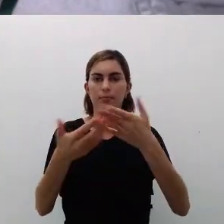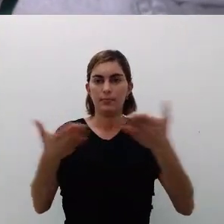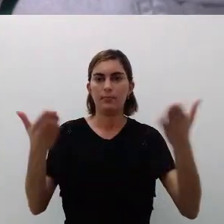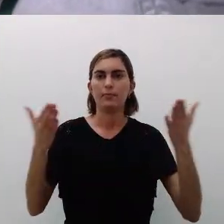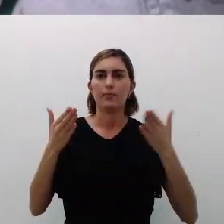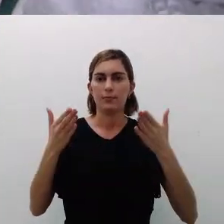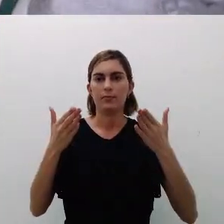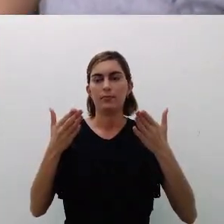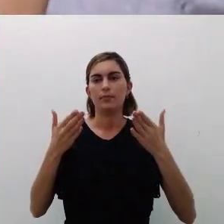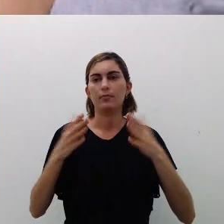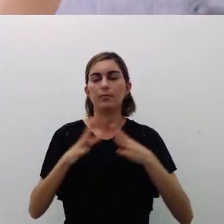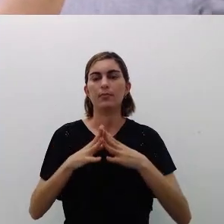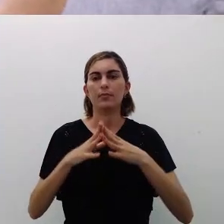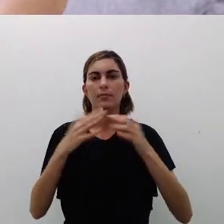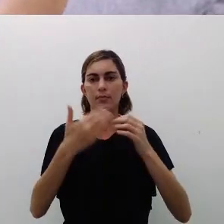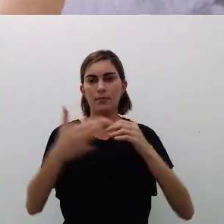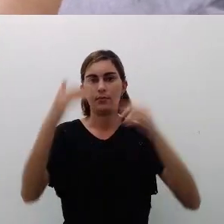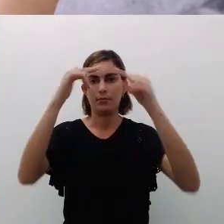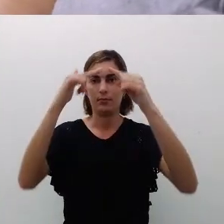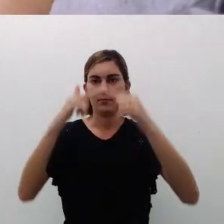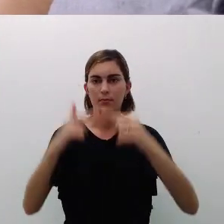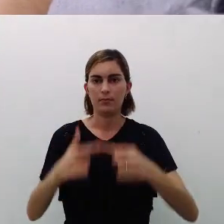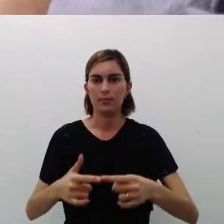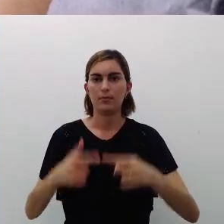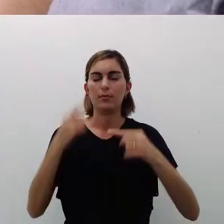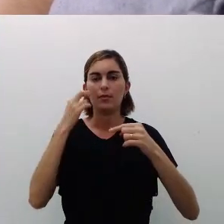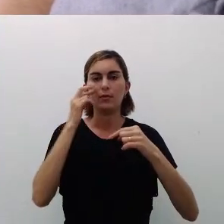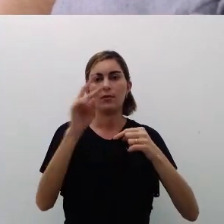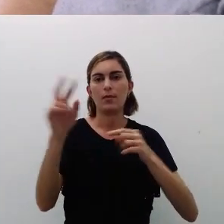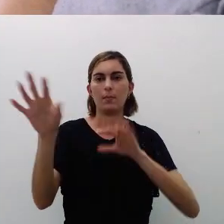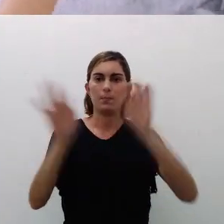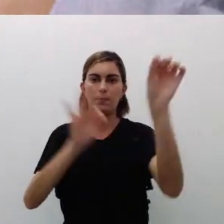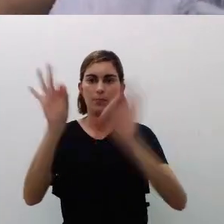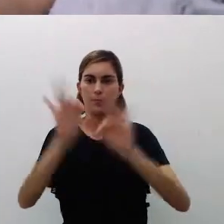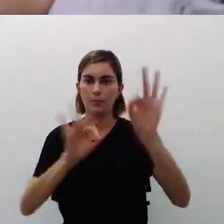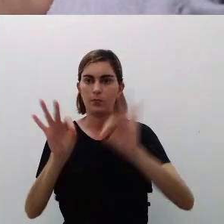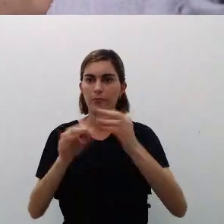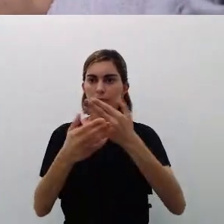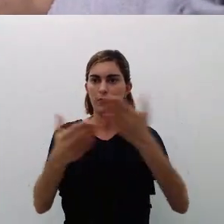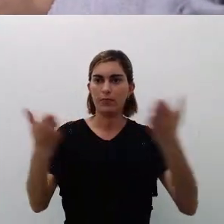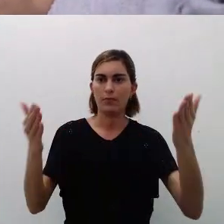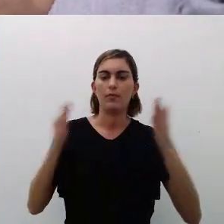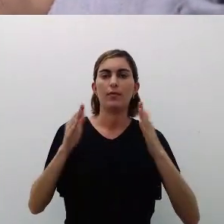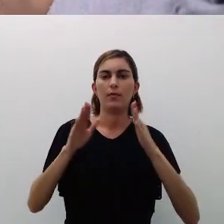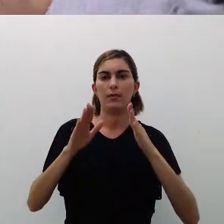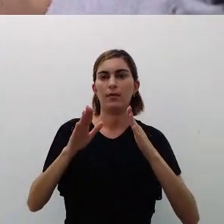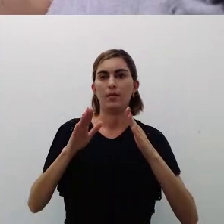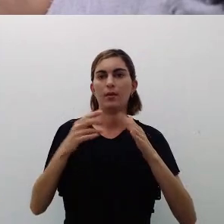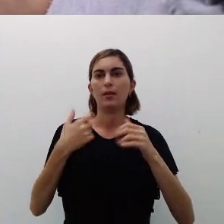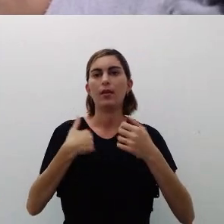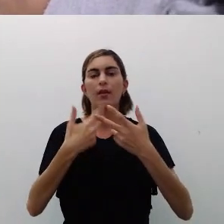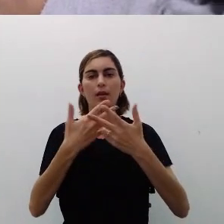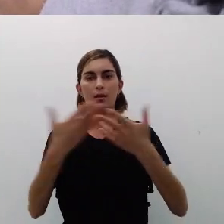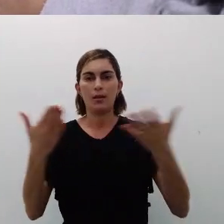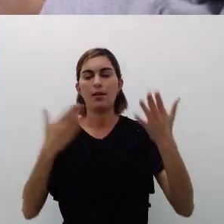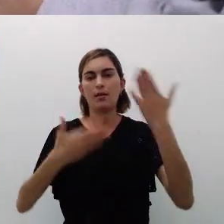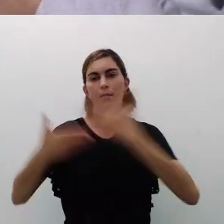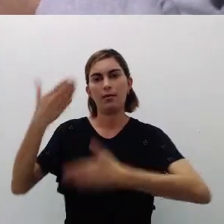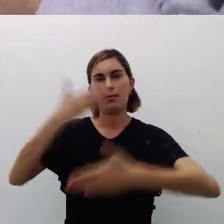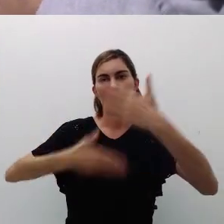a aplicação, olha a posição que essa poltrona está e a relação,